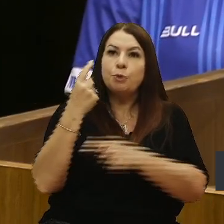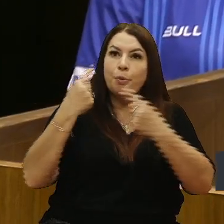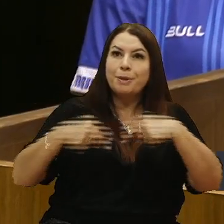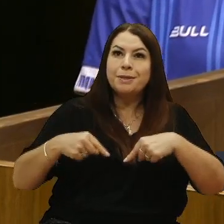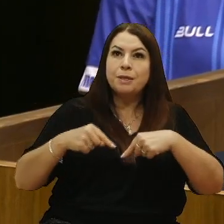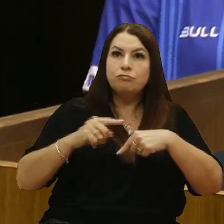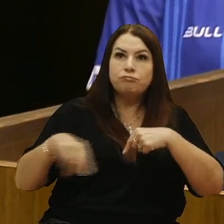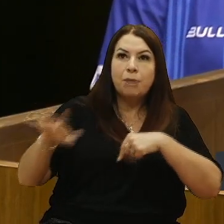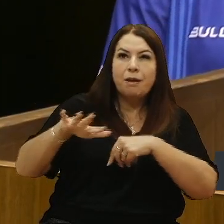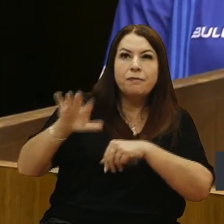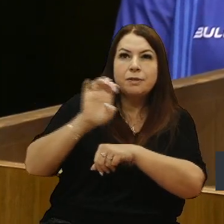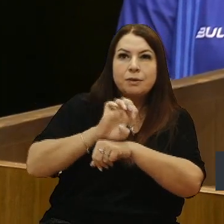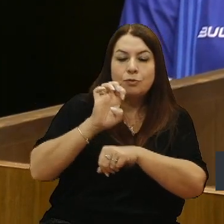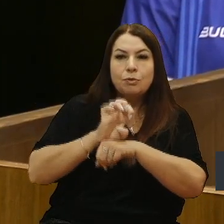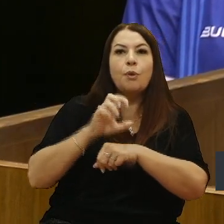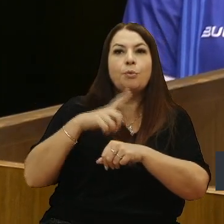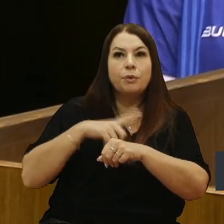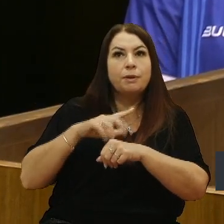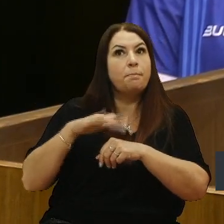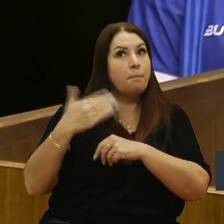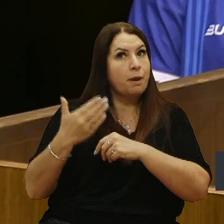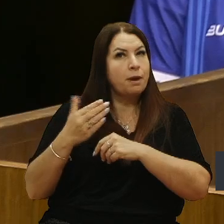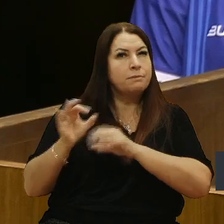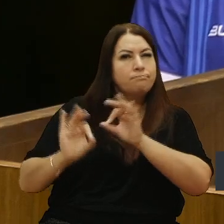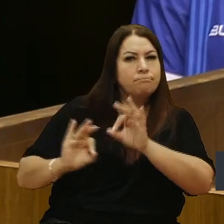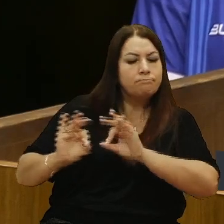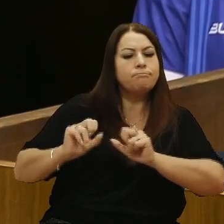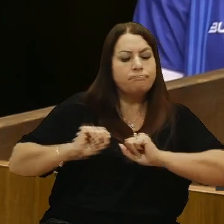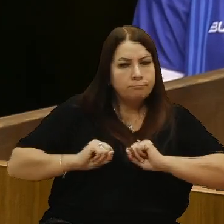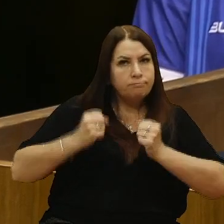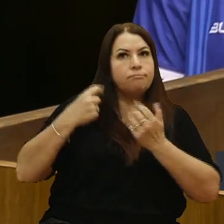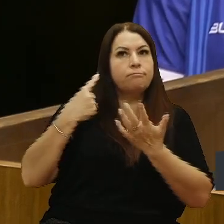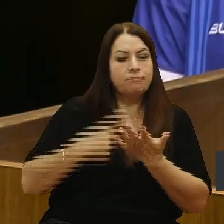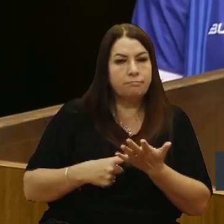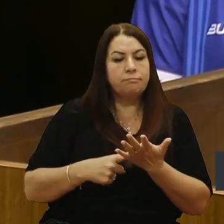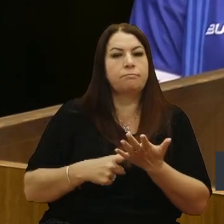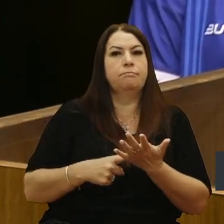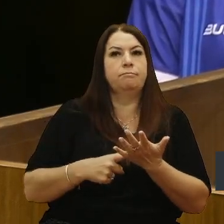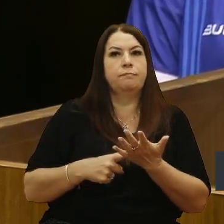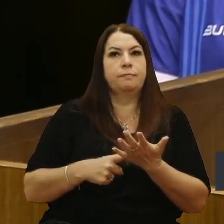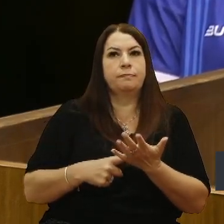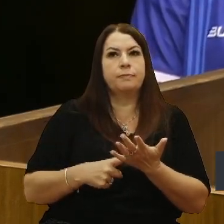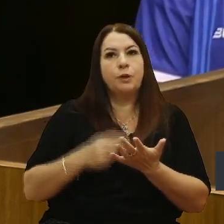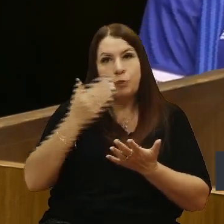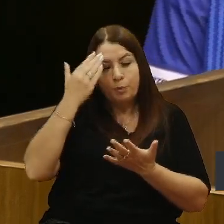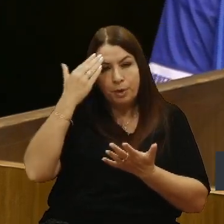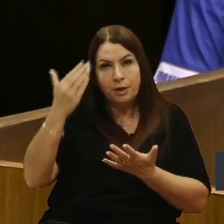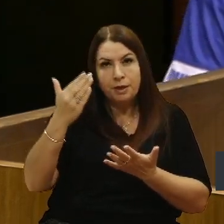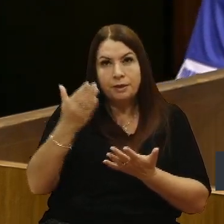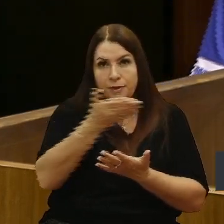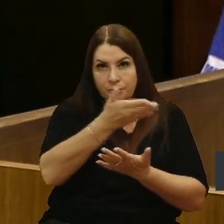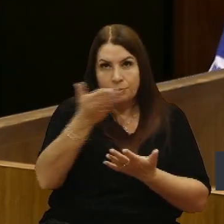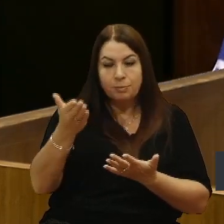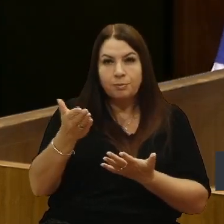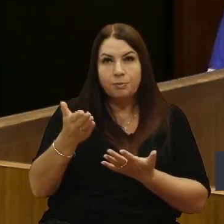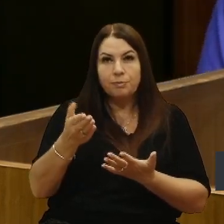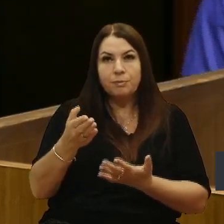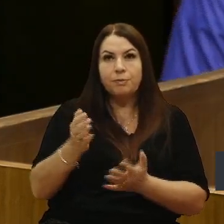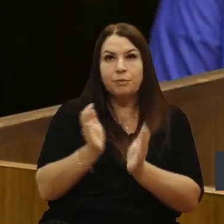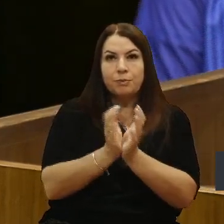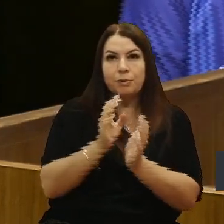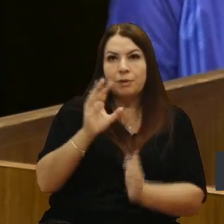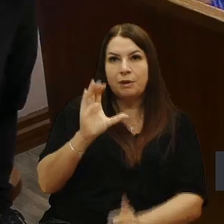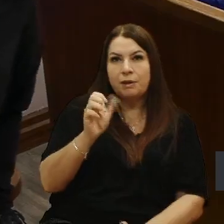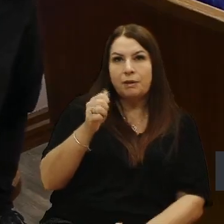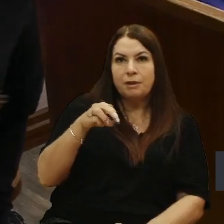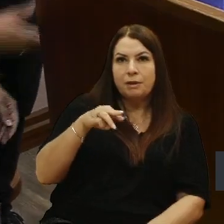nível estadual, que exigirá ainda mais preparo e comprometimento. Obrigada. Agora eu vou passar a palavra para minha colega